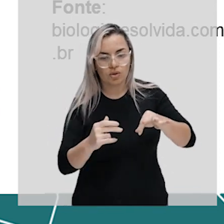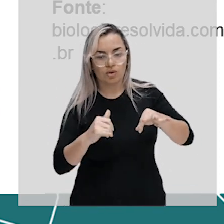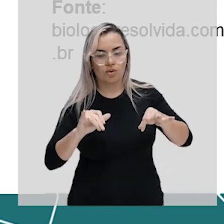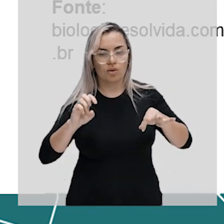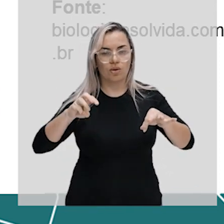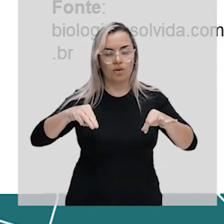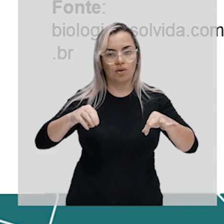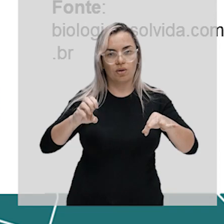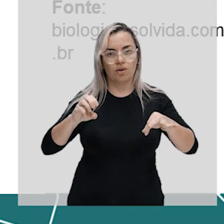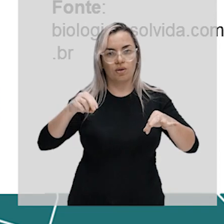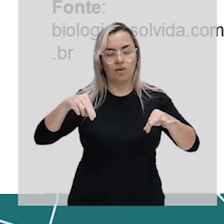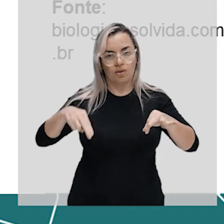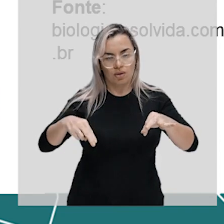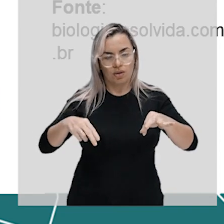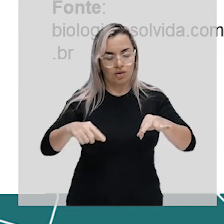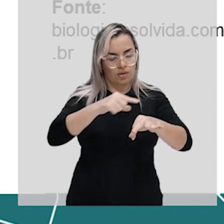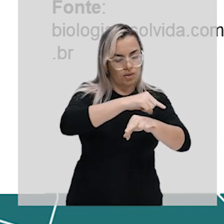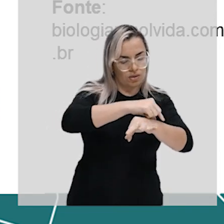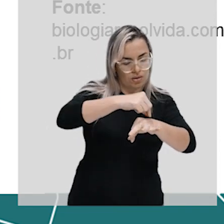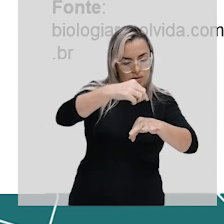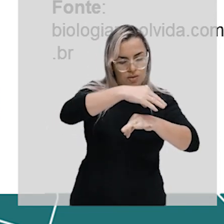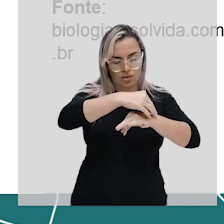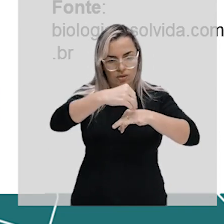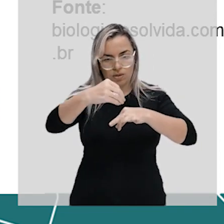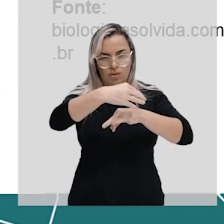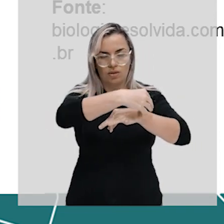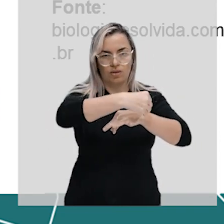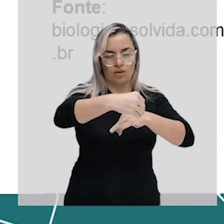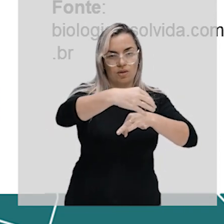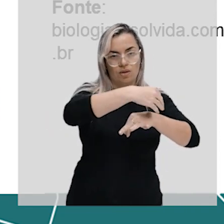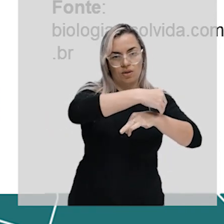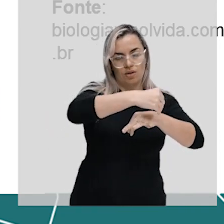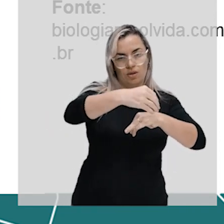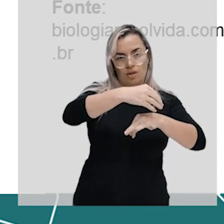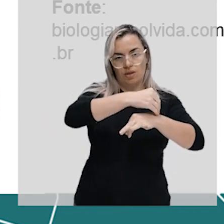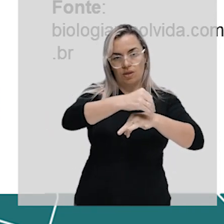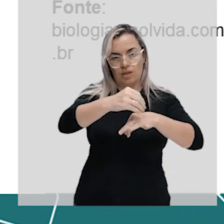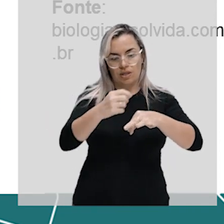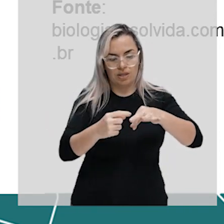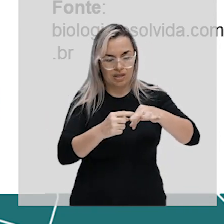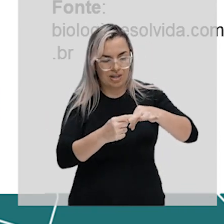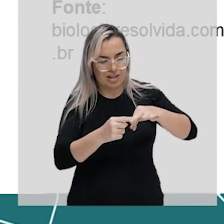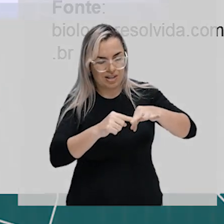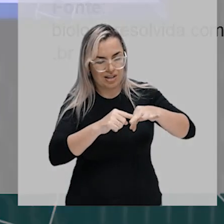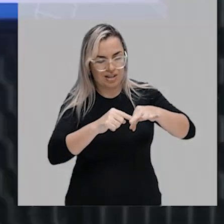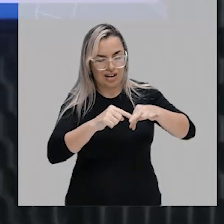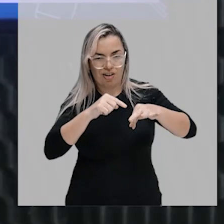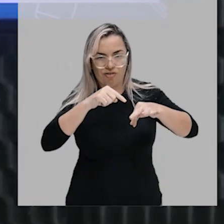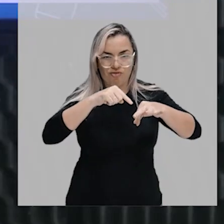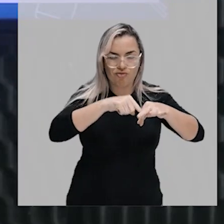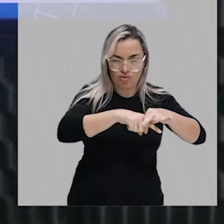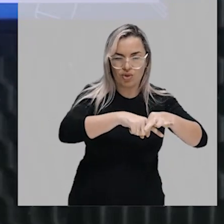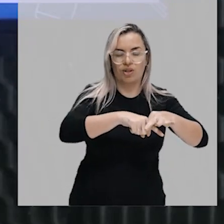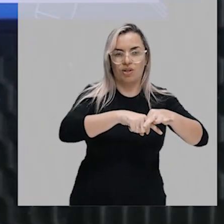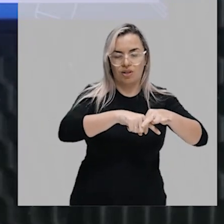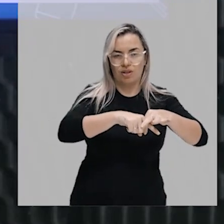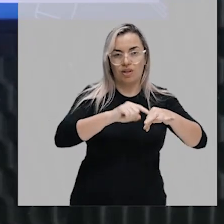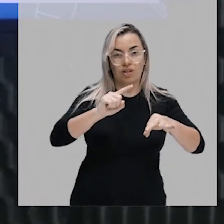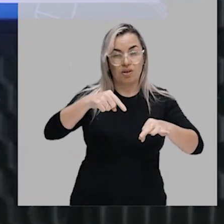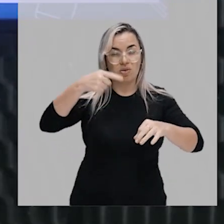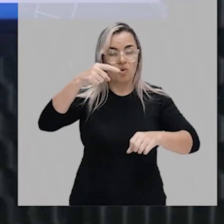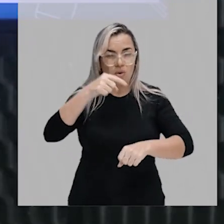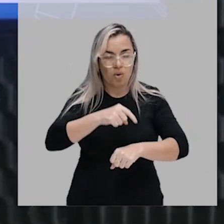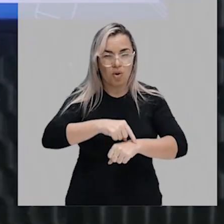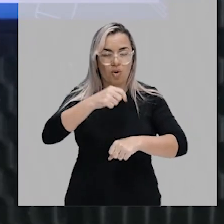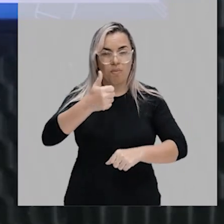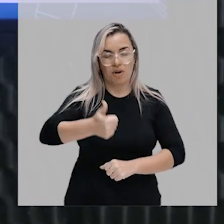altamente vascularizada, que ela é rompida durante o primeiro ato sexual. Então, quando ocorre o primeiro ato sexual, que